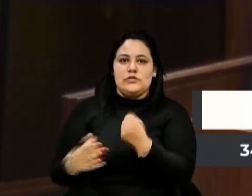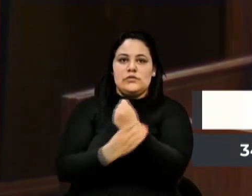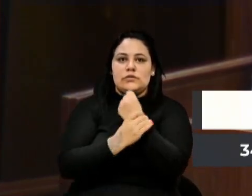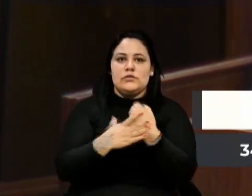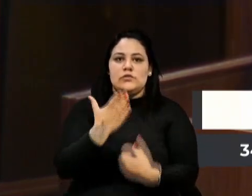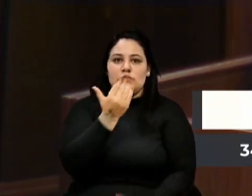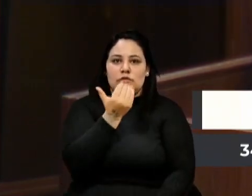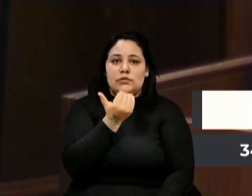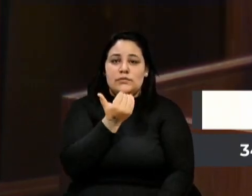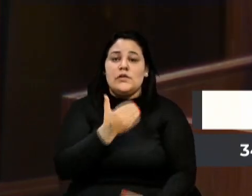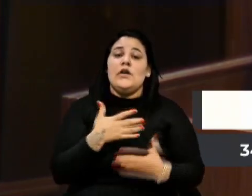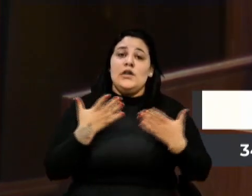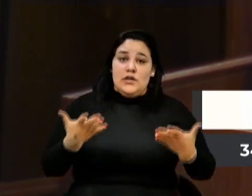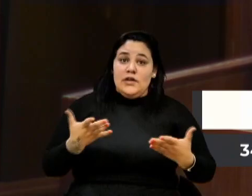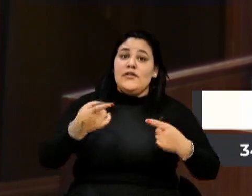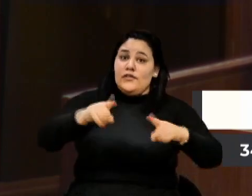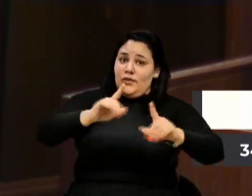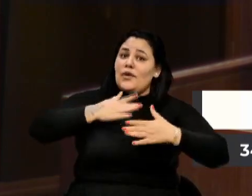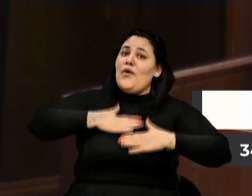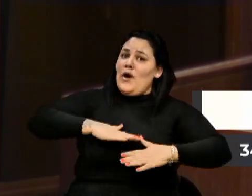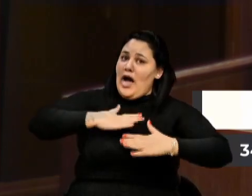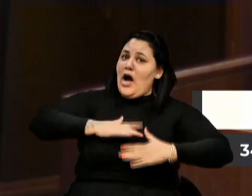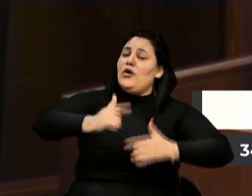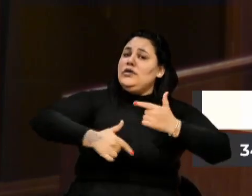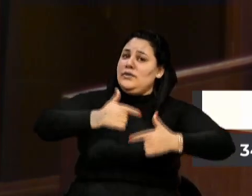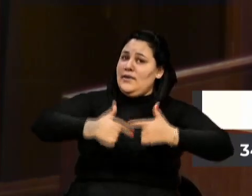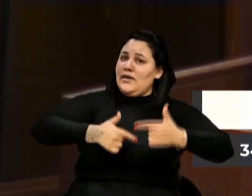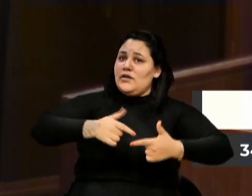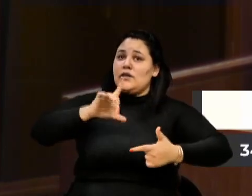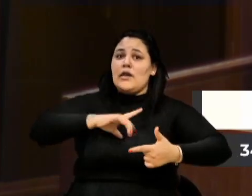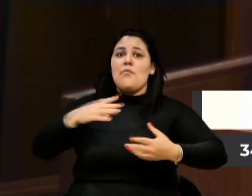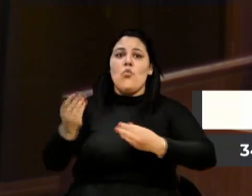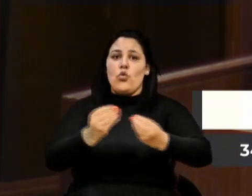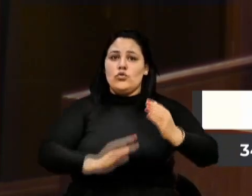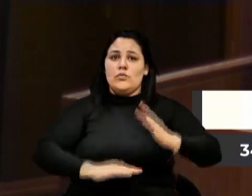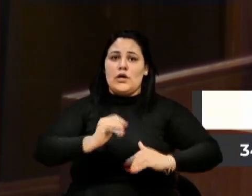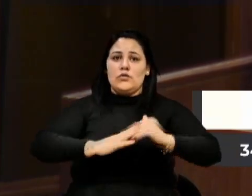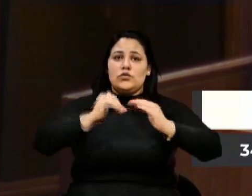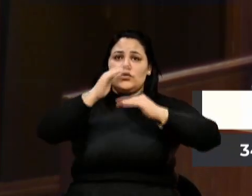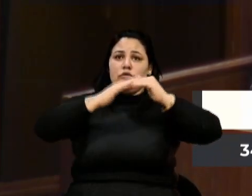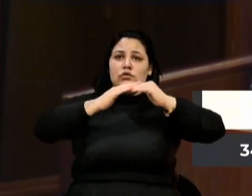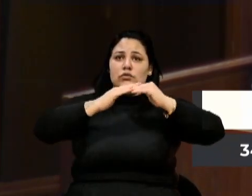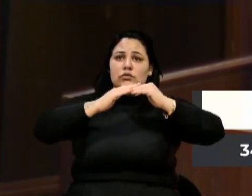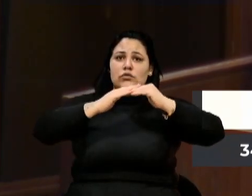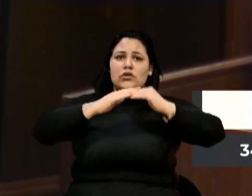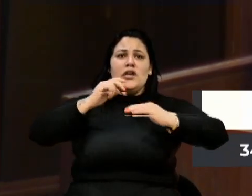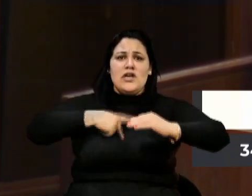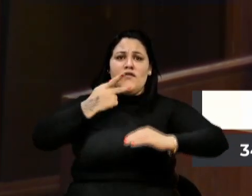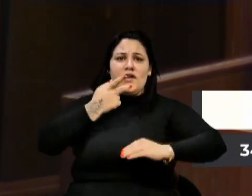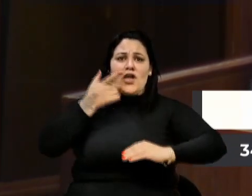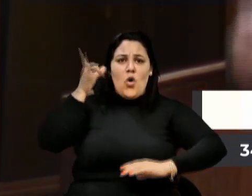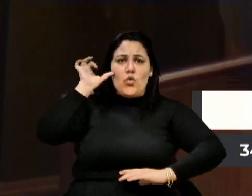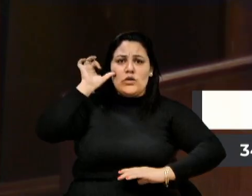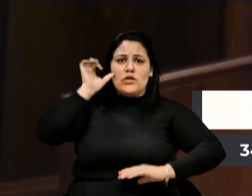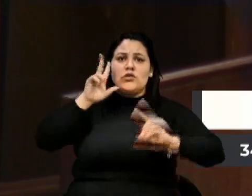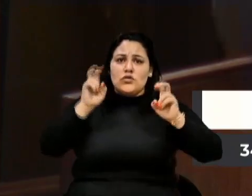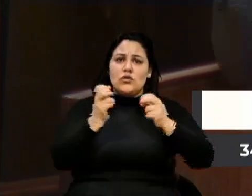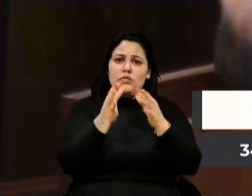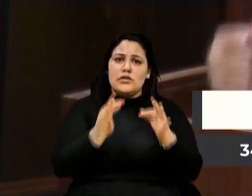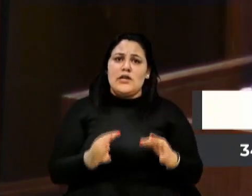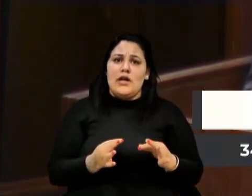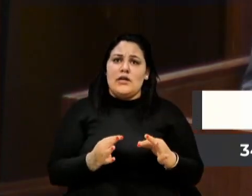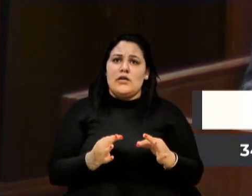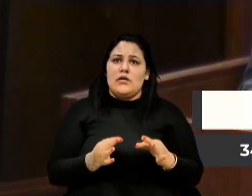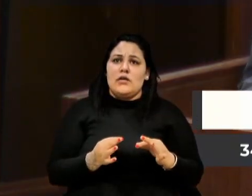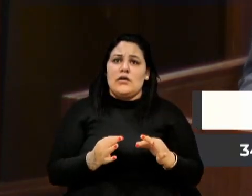é isso, vamos devagar com andor, a gente tem muito para construir, e eu disse anteriormente, ontem, sobre essa questão, a notícia